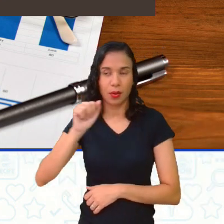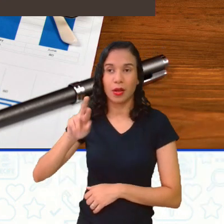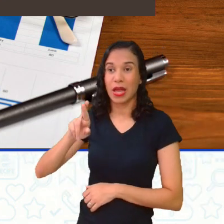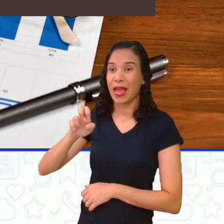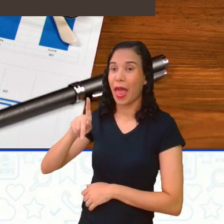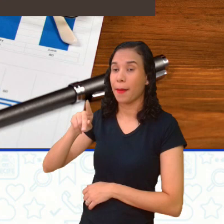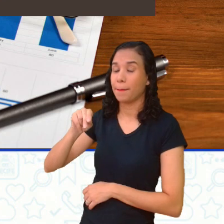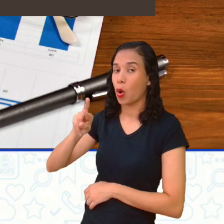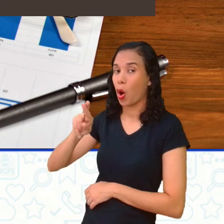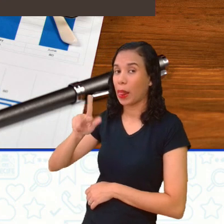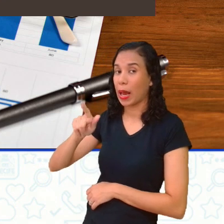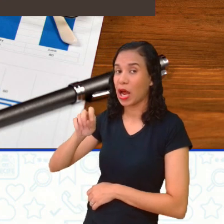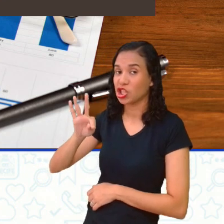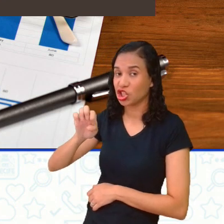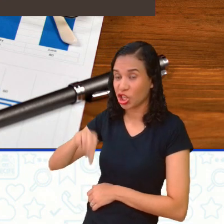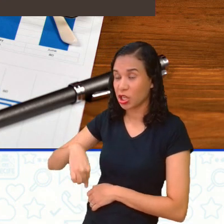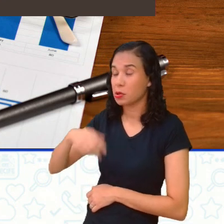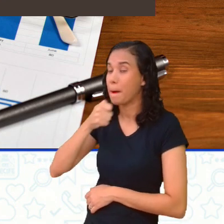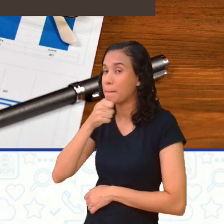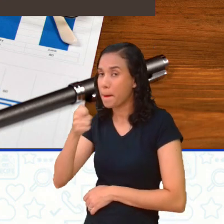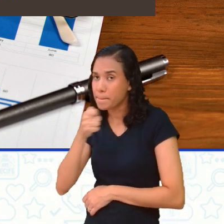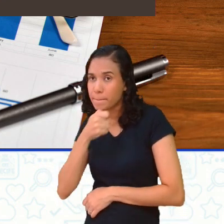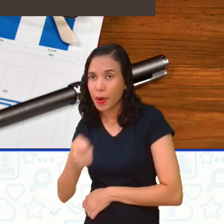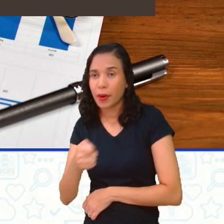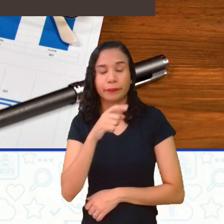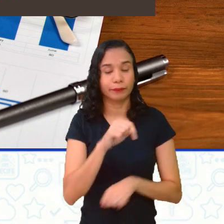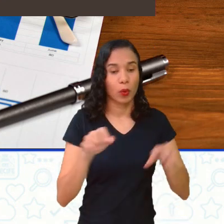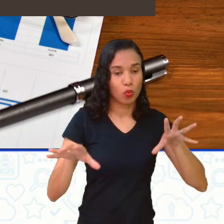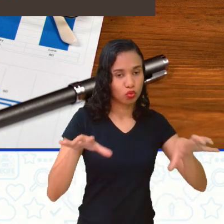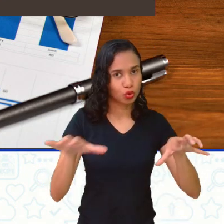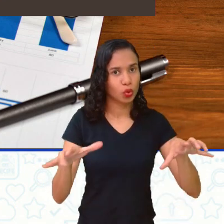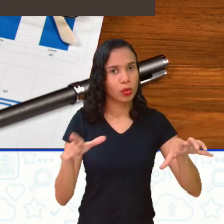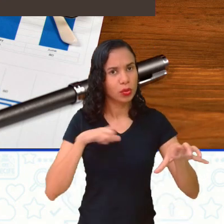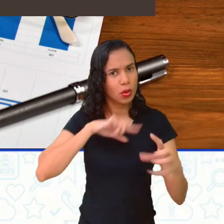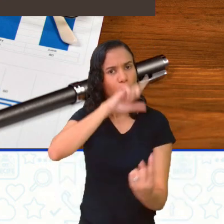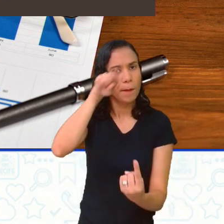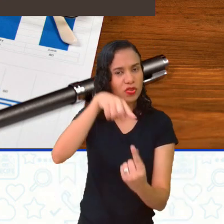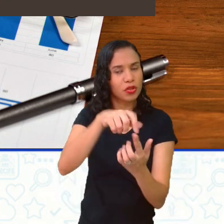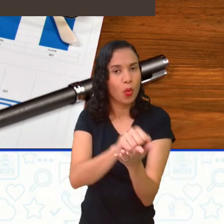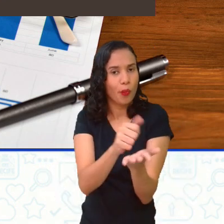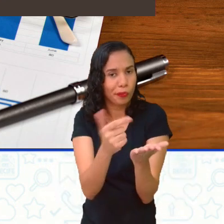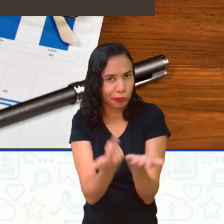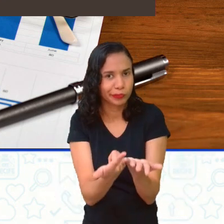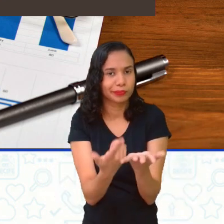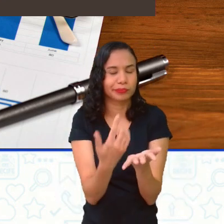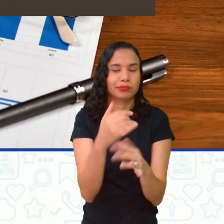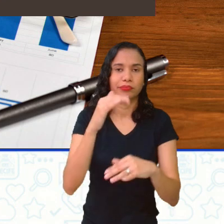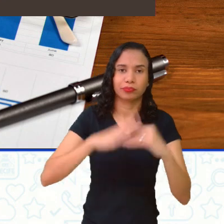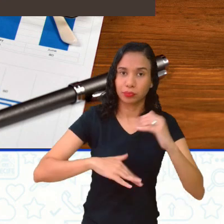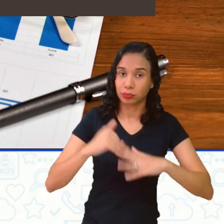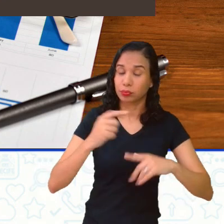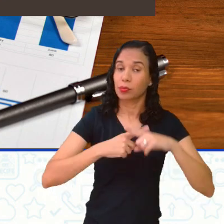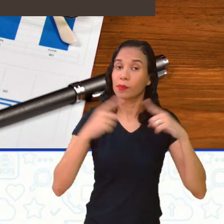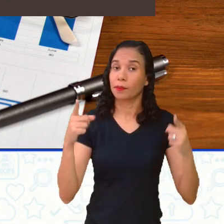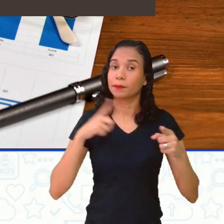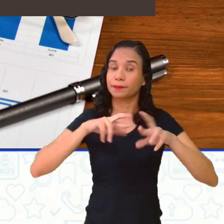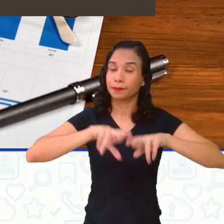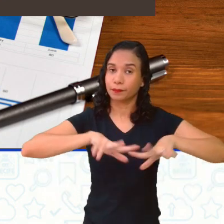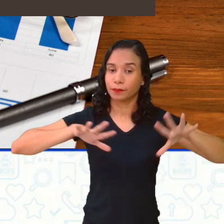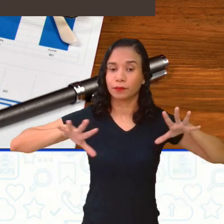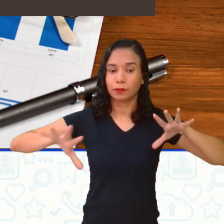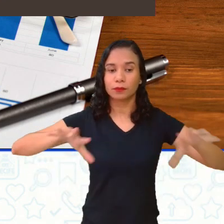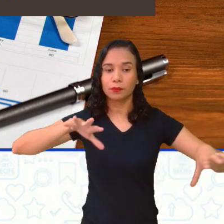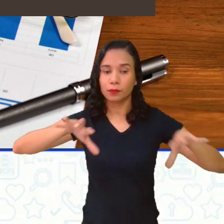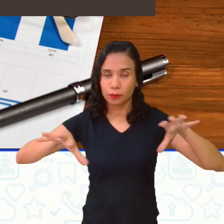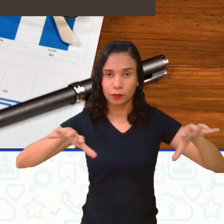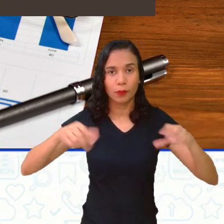e a reportagem sejam textos jornalísticos e elas têm isso em comum, a notícia se difere da